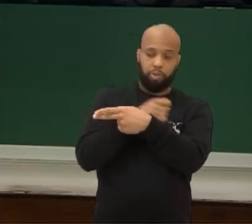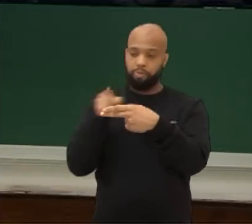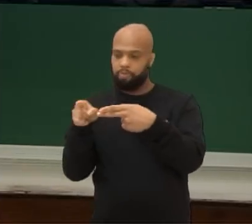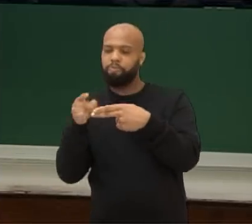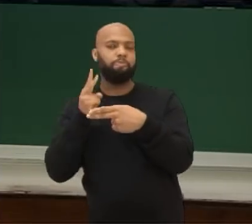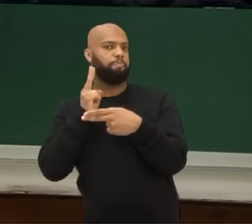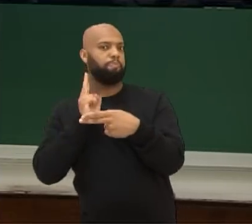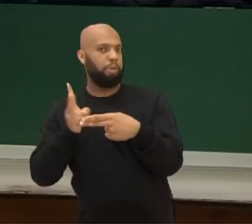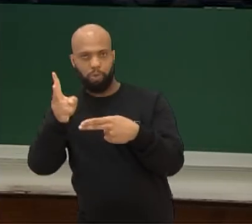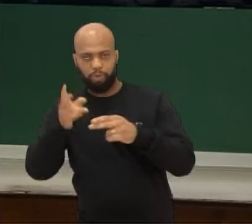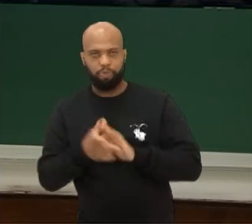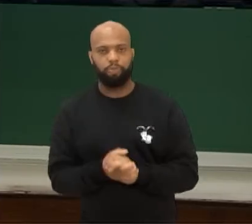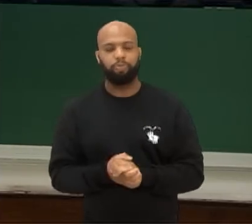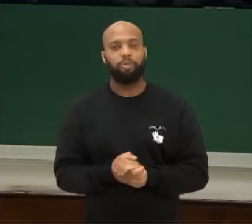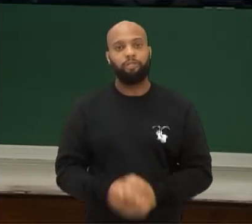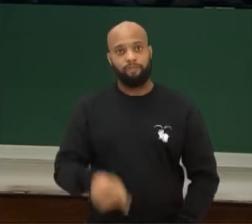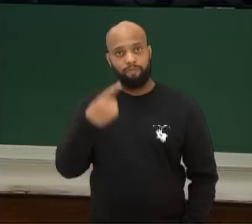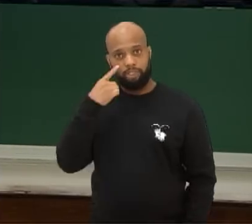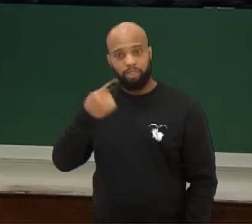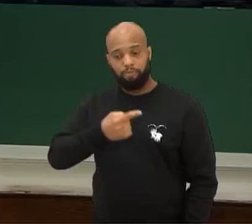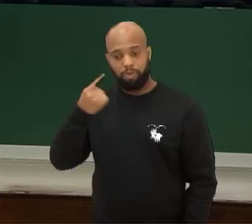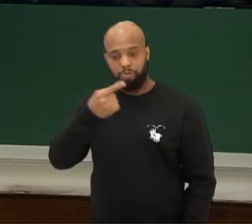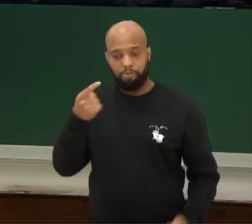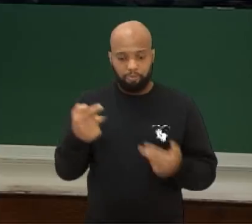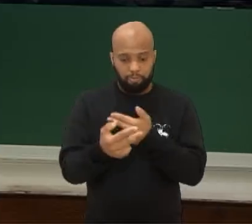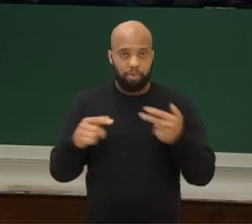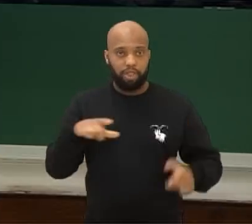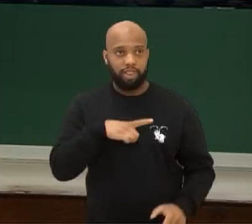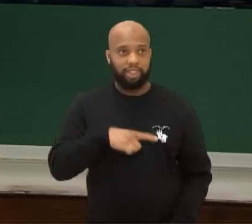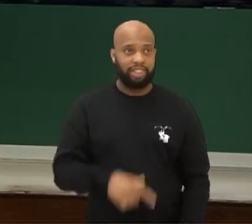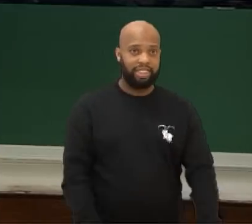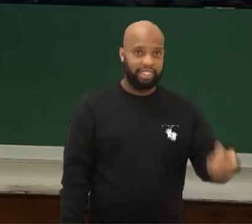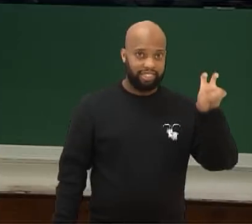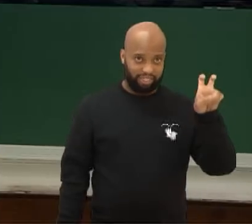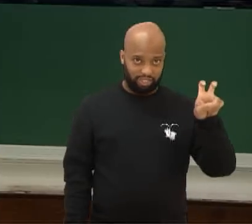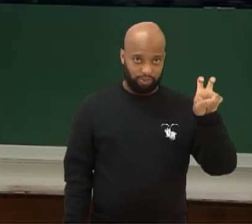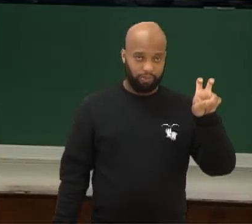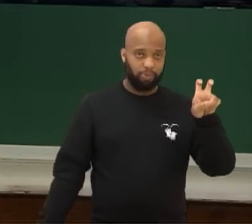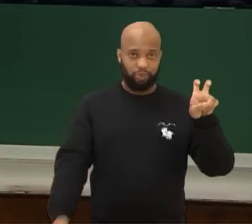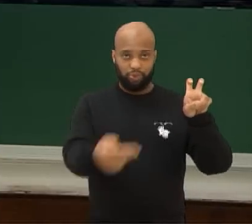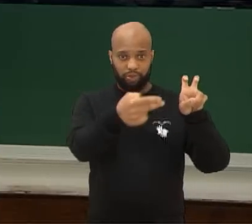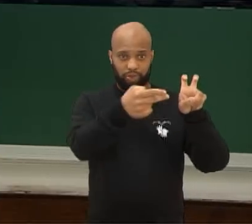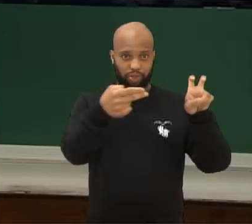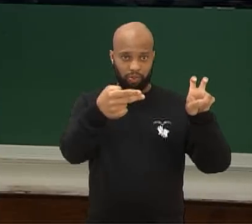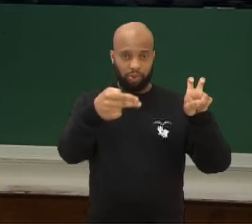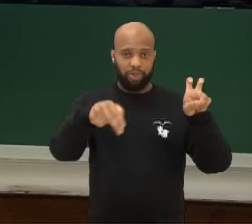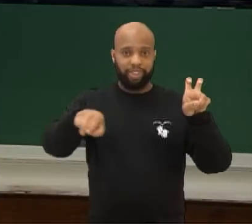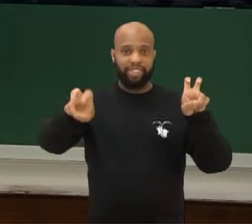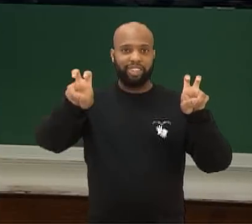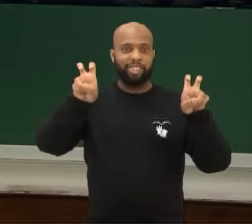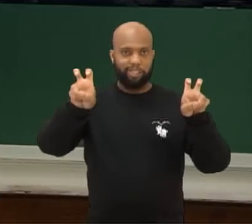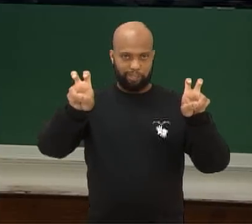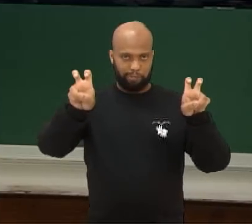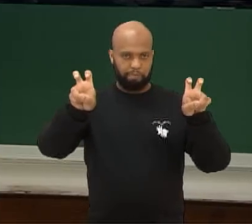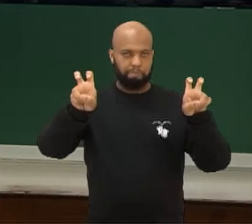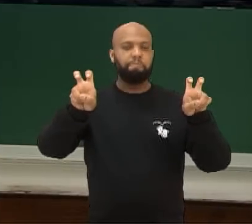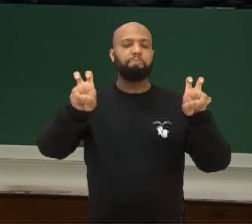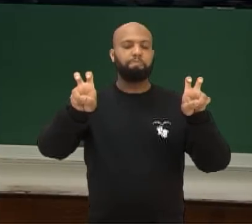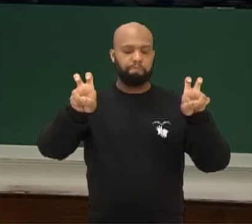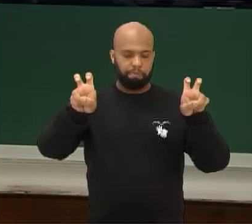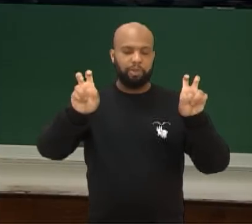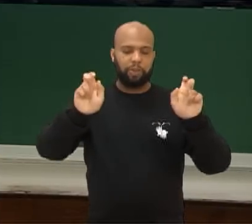ok? Então, olha essa primeira situação. Eu tenho 5 antes da igualdade e tenho 5 depois da